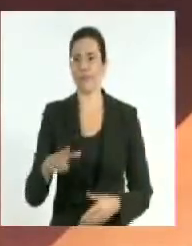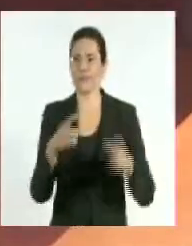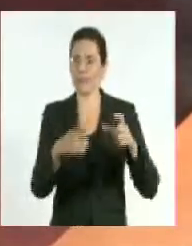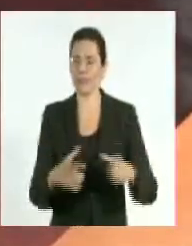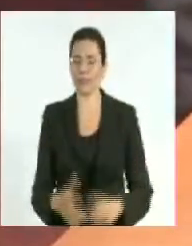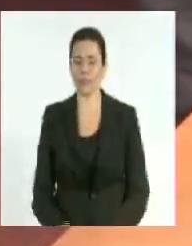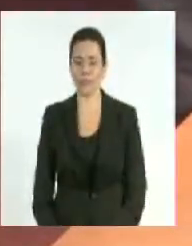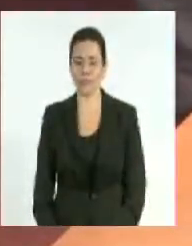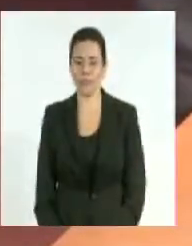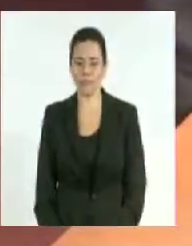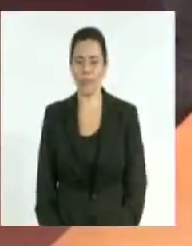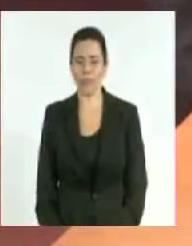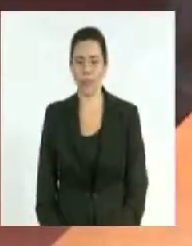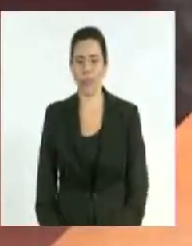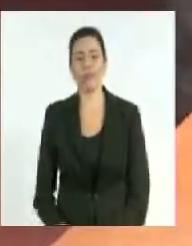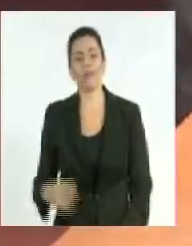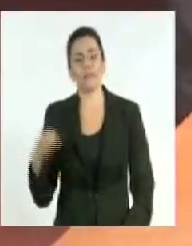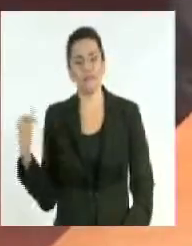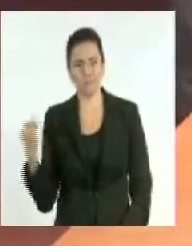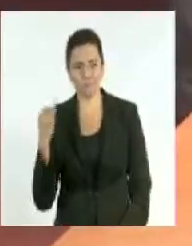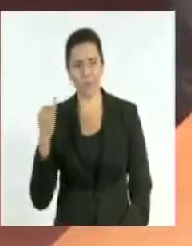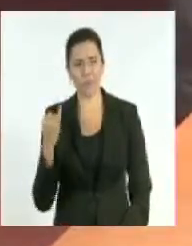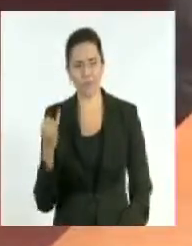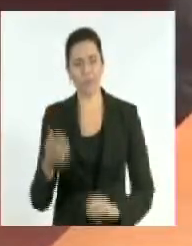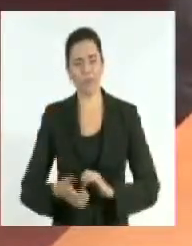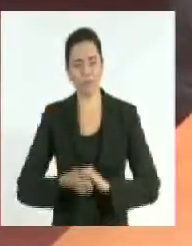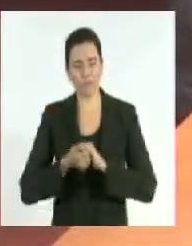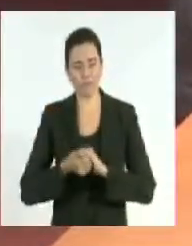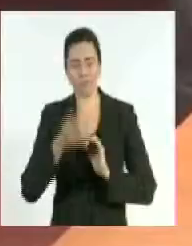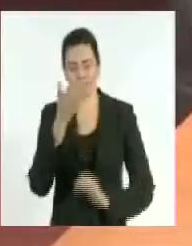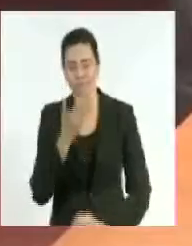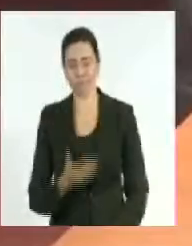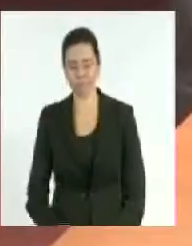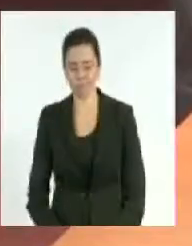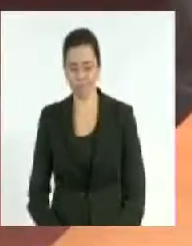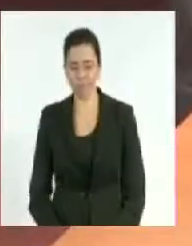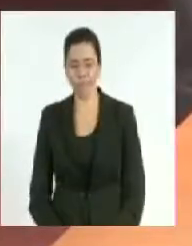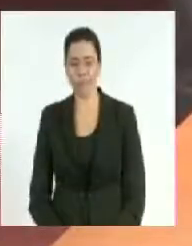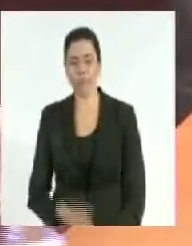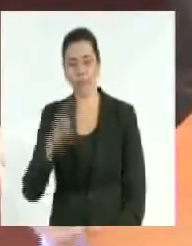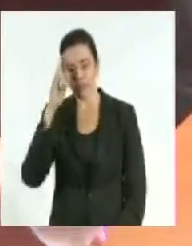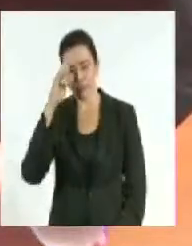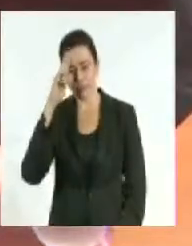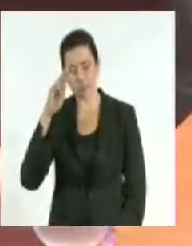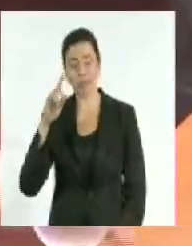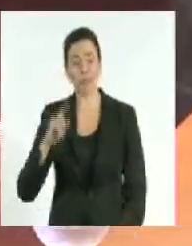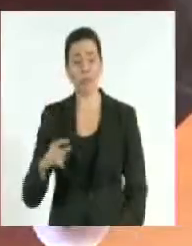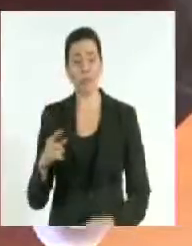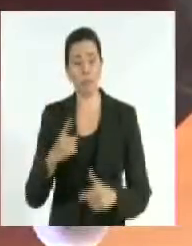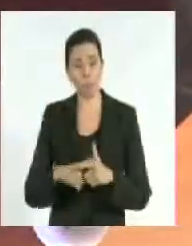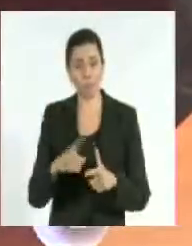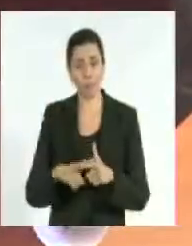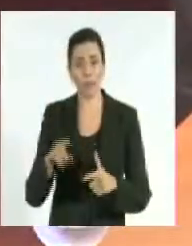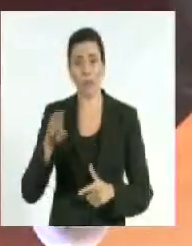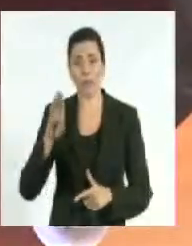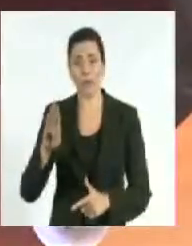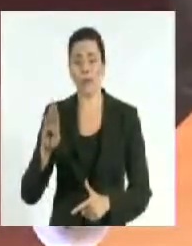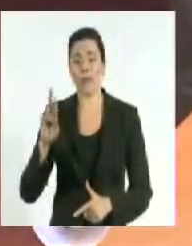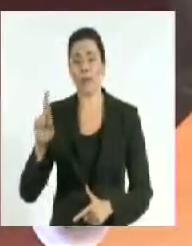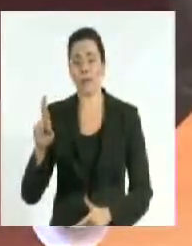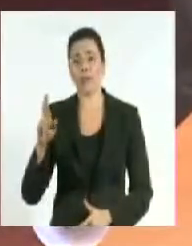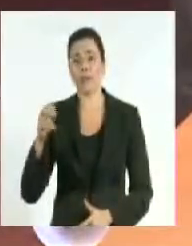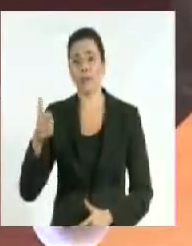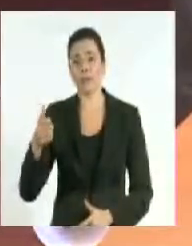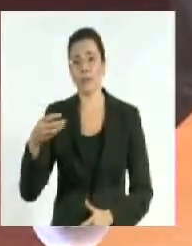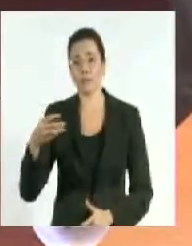momento uma advertência muito importante com referência às BRs, a 135,